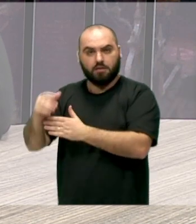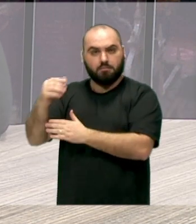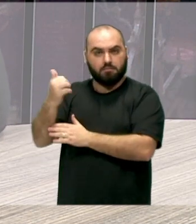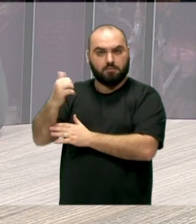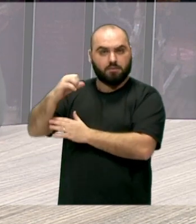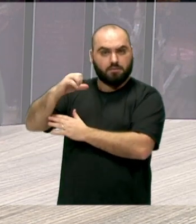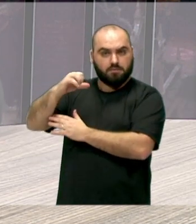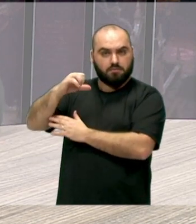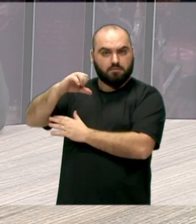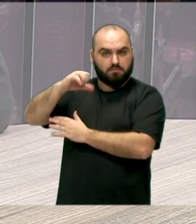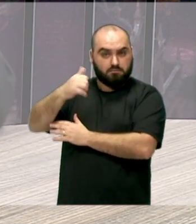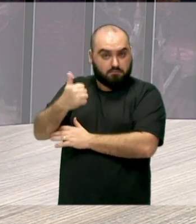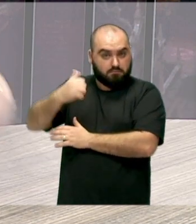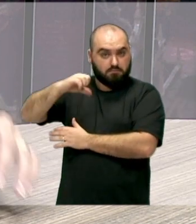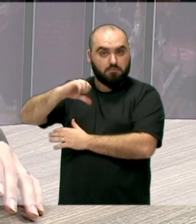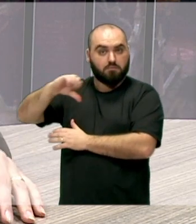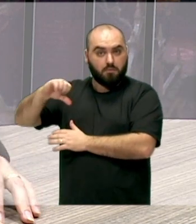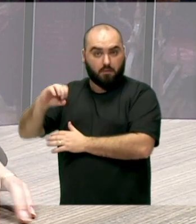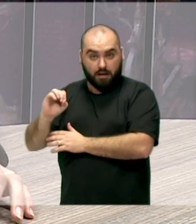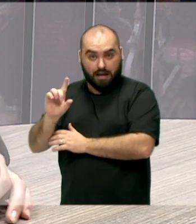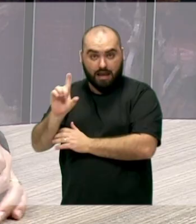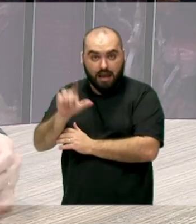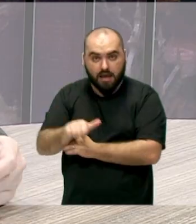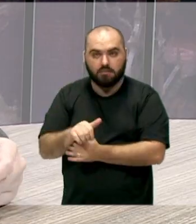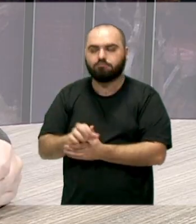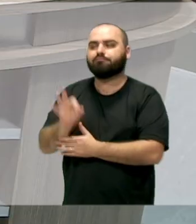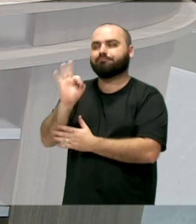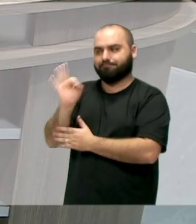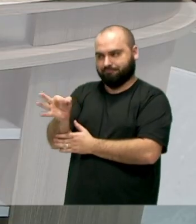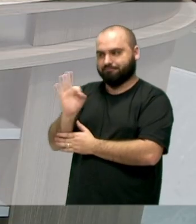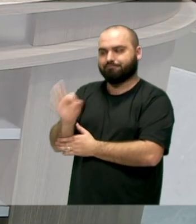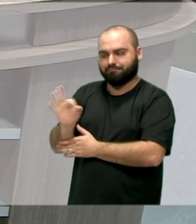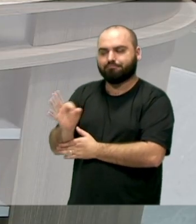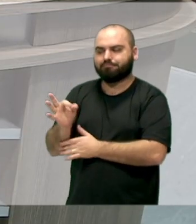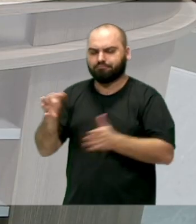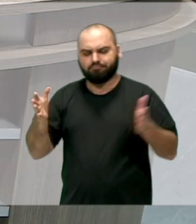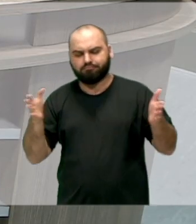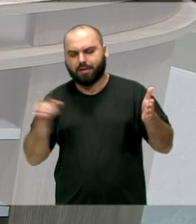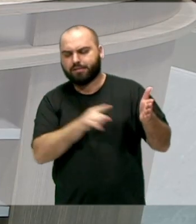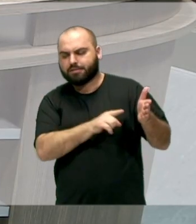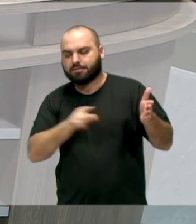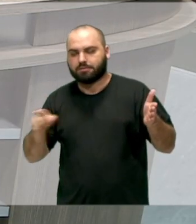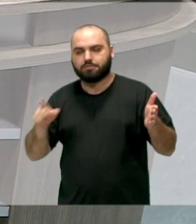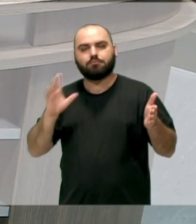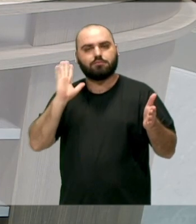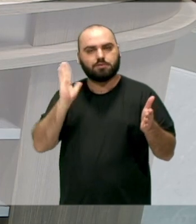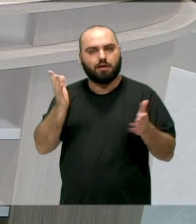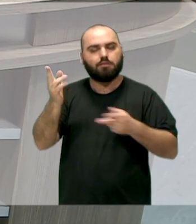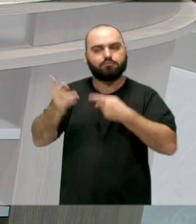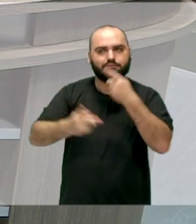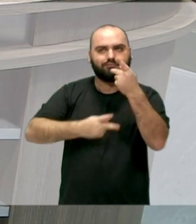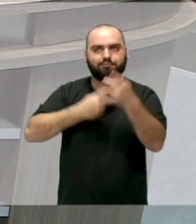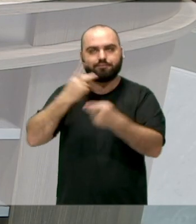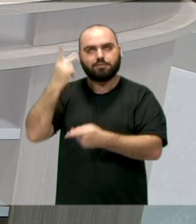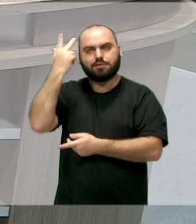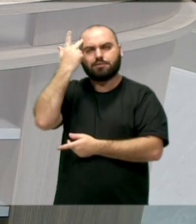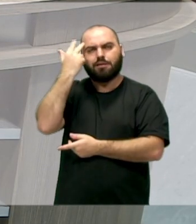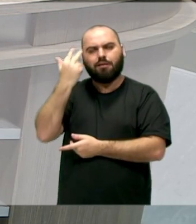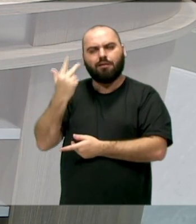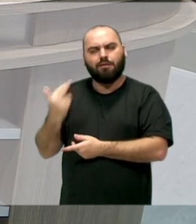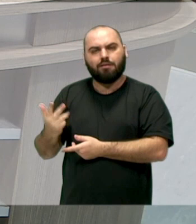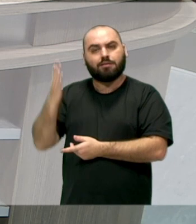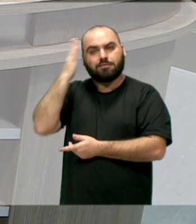Isso, praticamente isso, né? E eu gosto de falar sempre, e a gente acabou deixando aqui como histórias, porque é